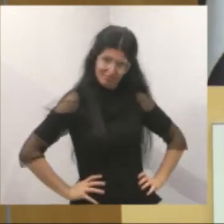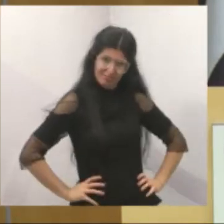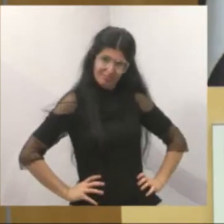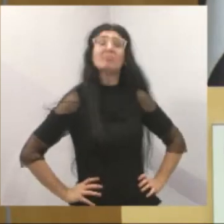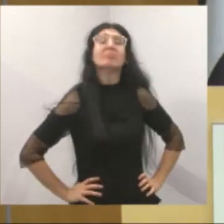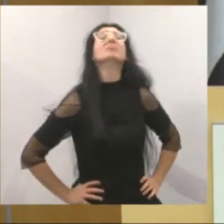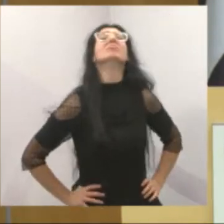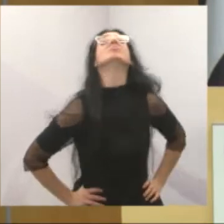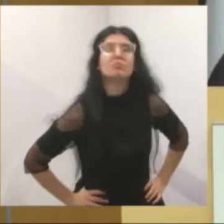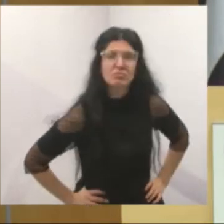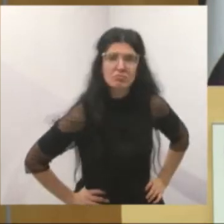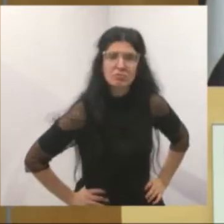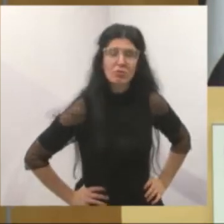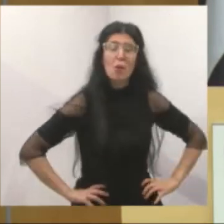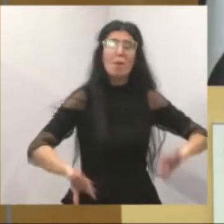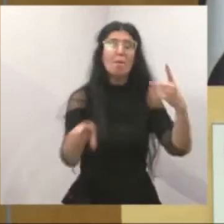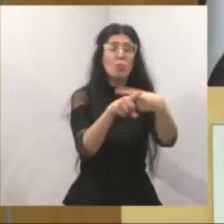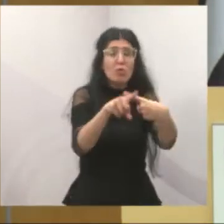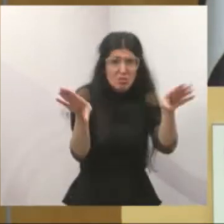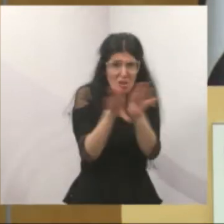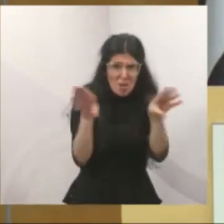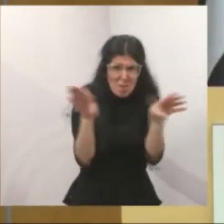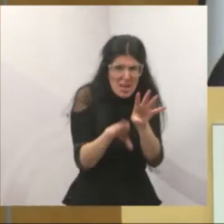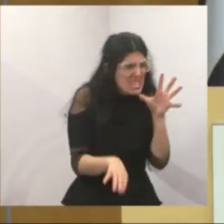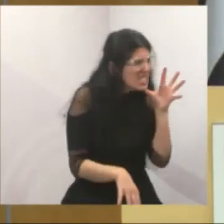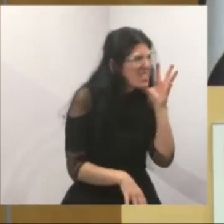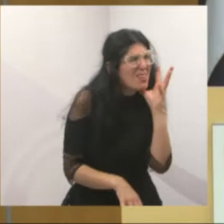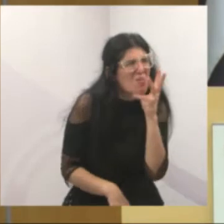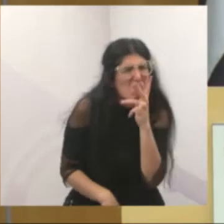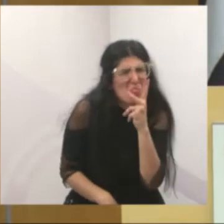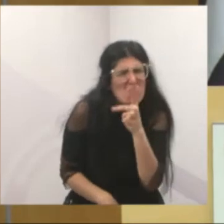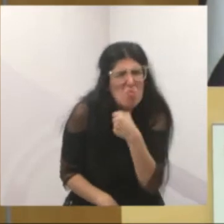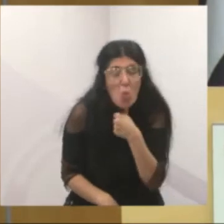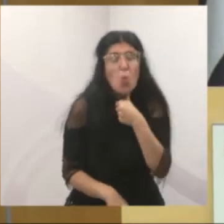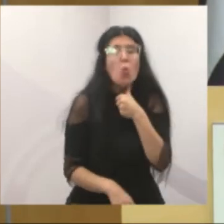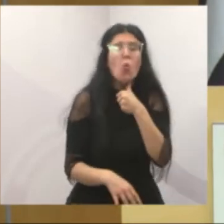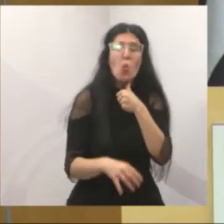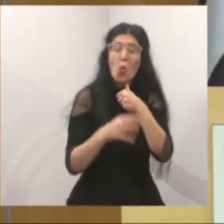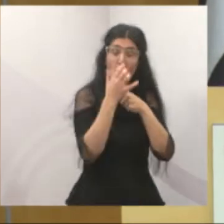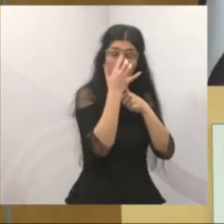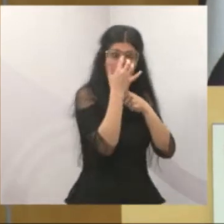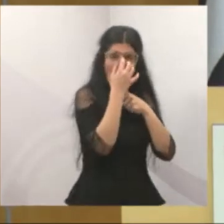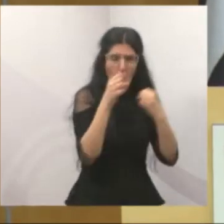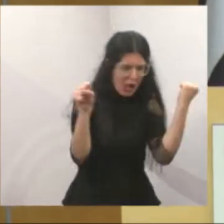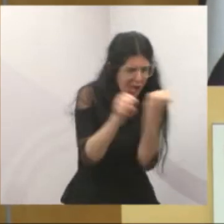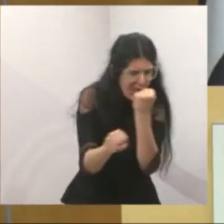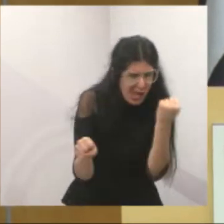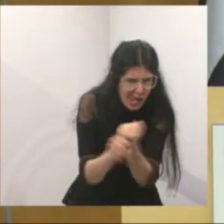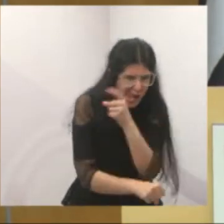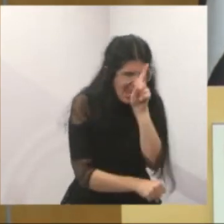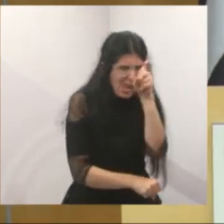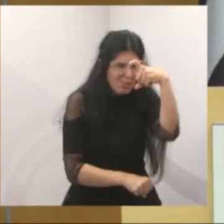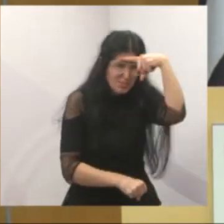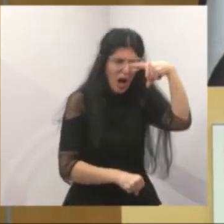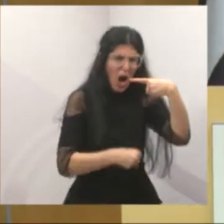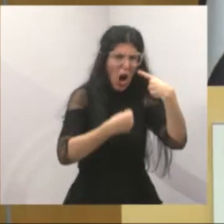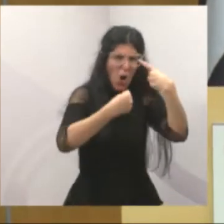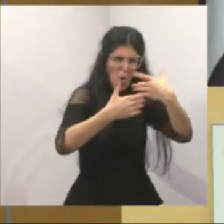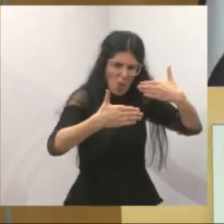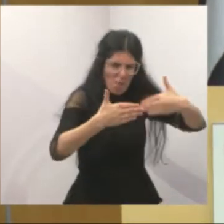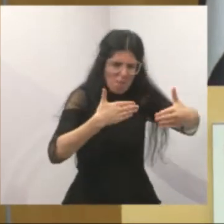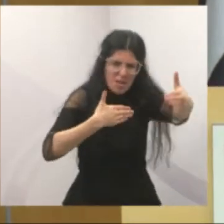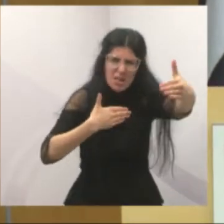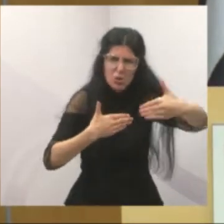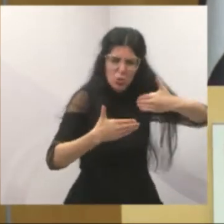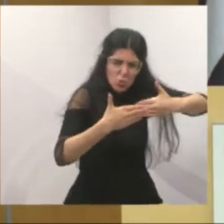Outro questionamento, Isaías, por que demorou todo esse tempo para fazer o hospital? Por que